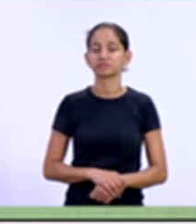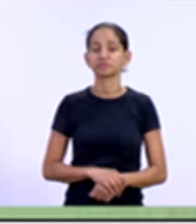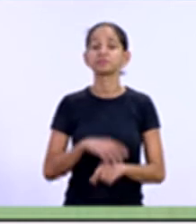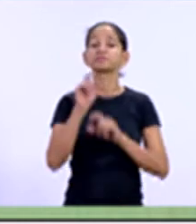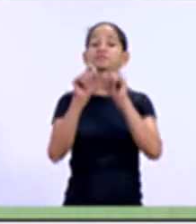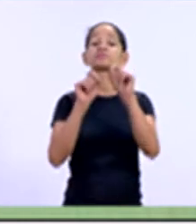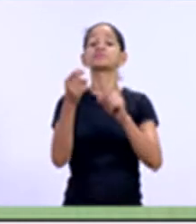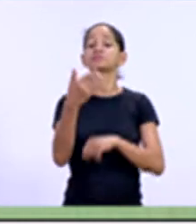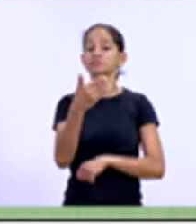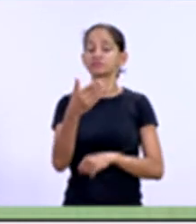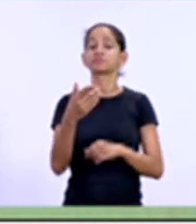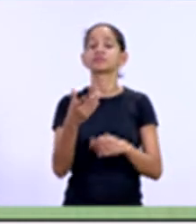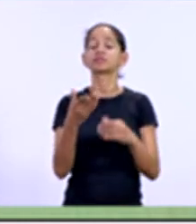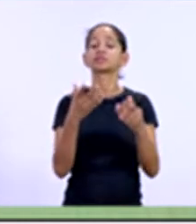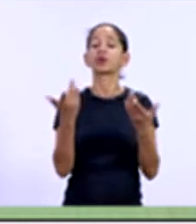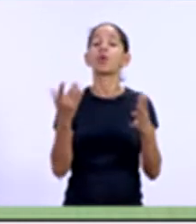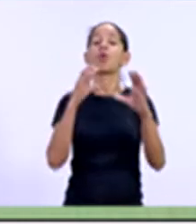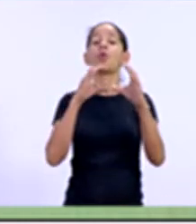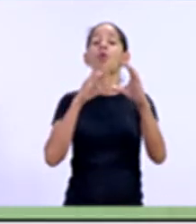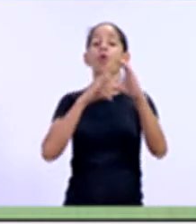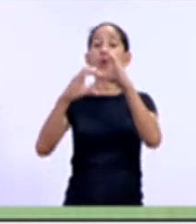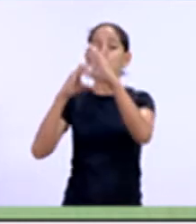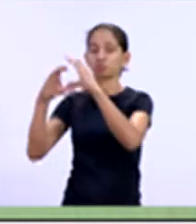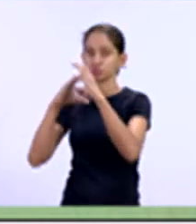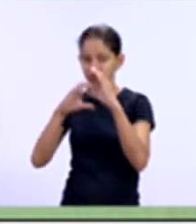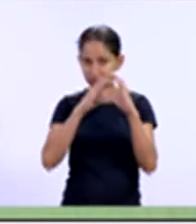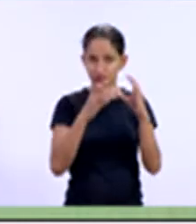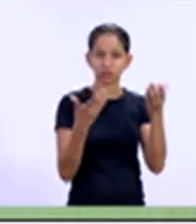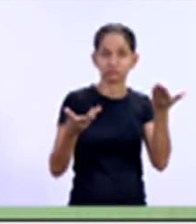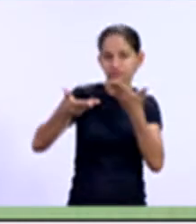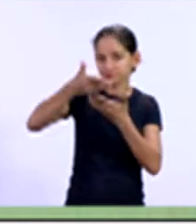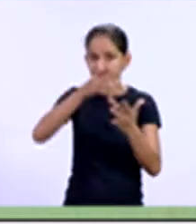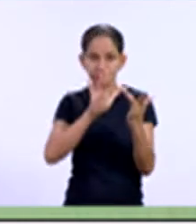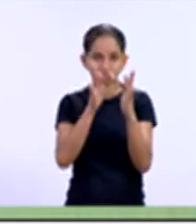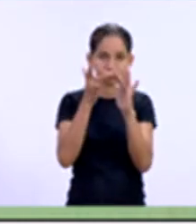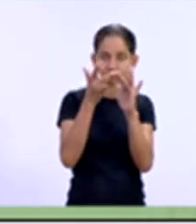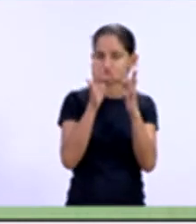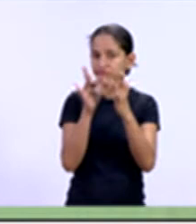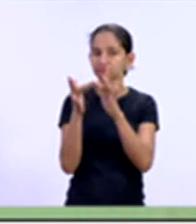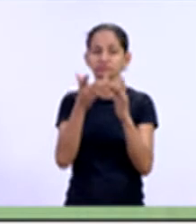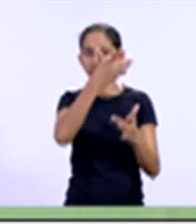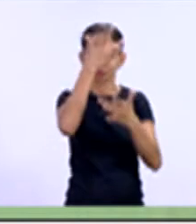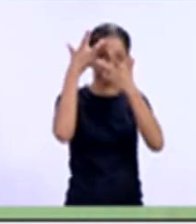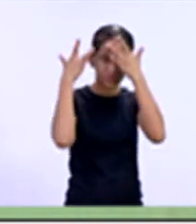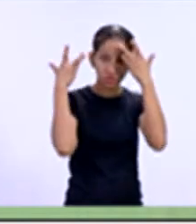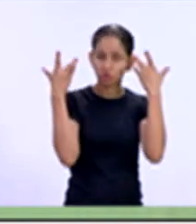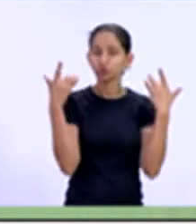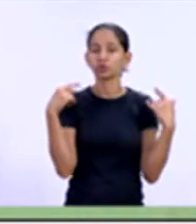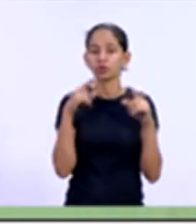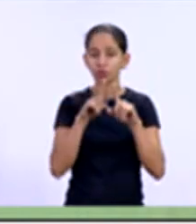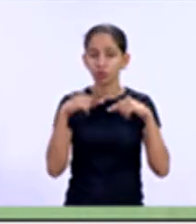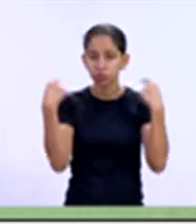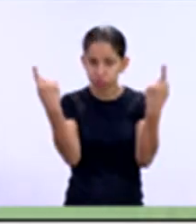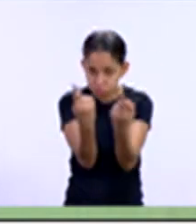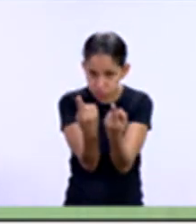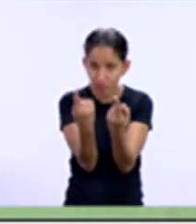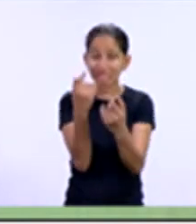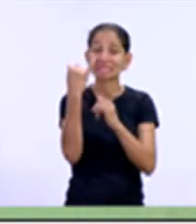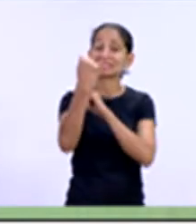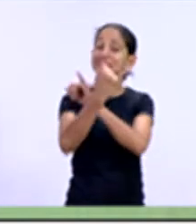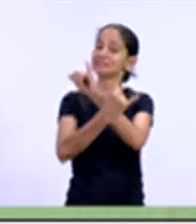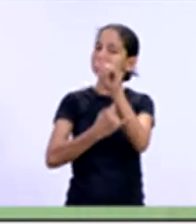são canais de relacionamento pessoal que a internet, veja